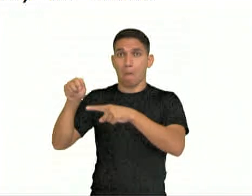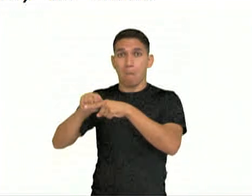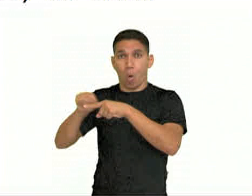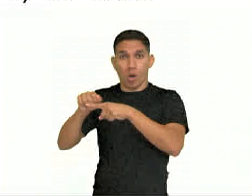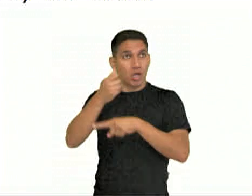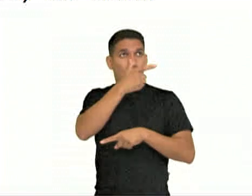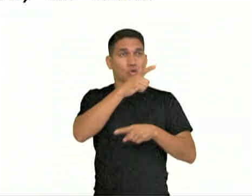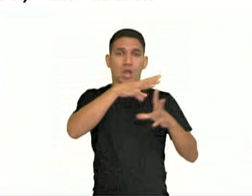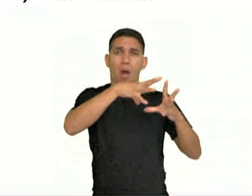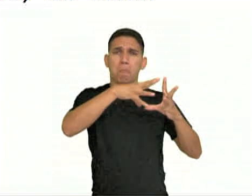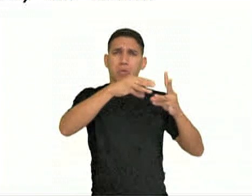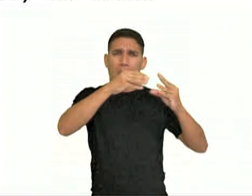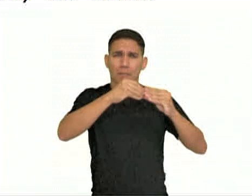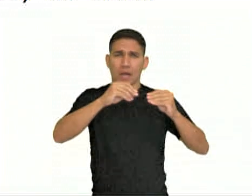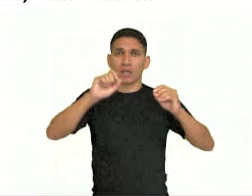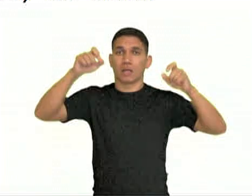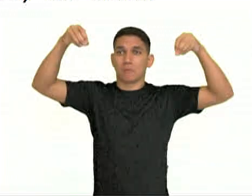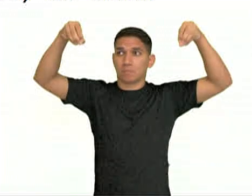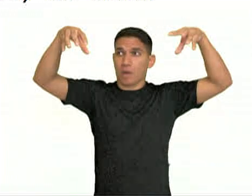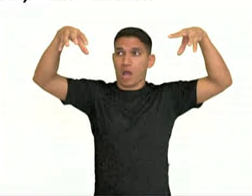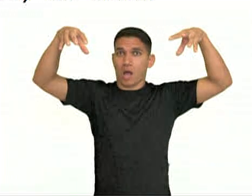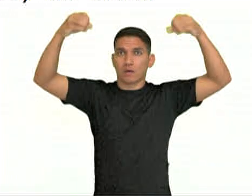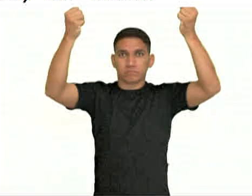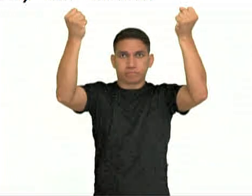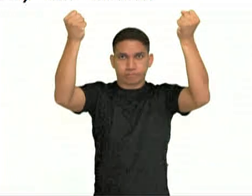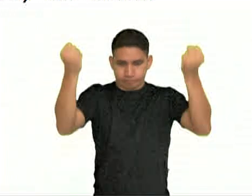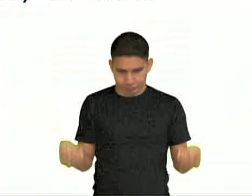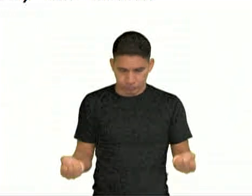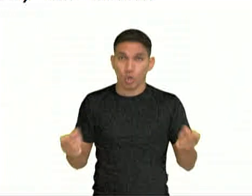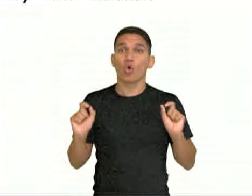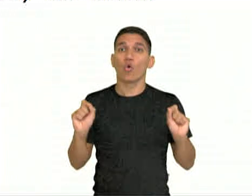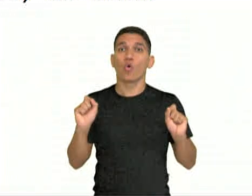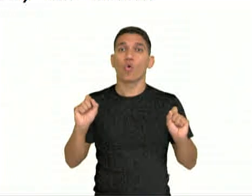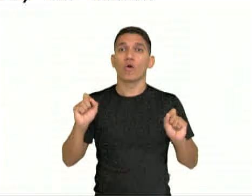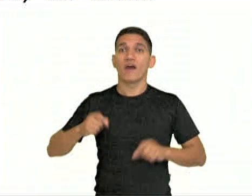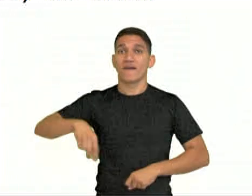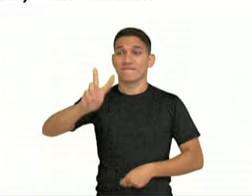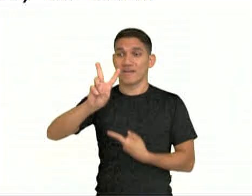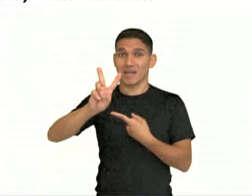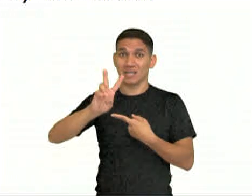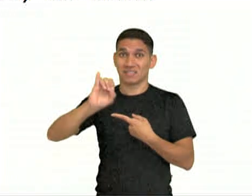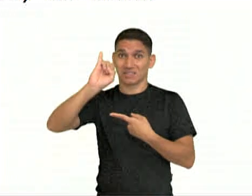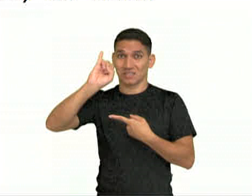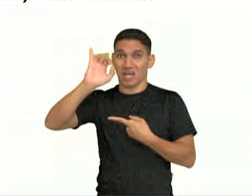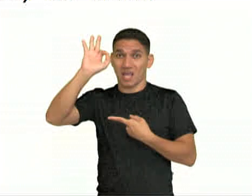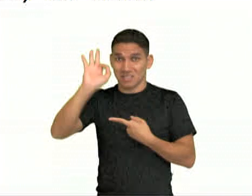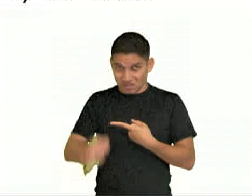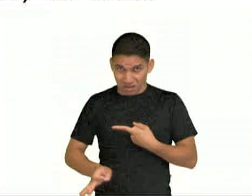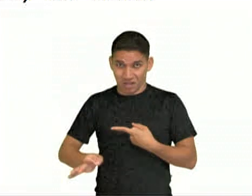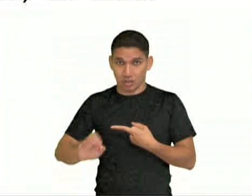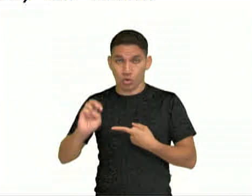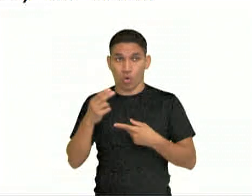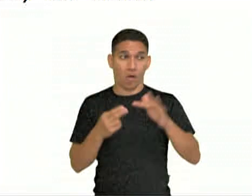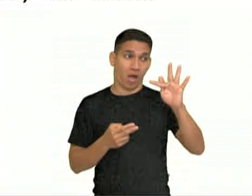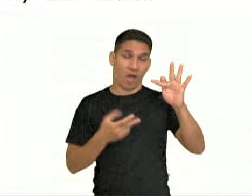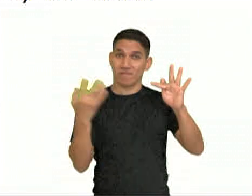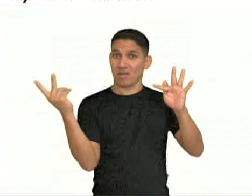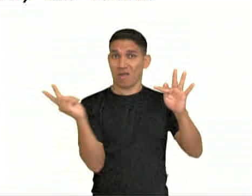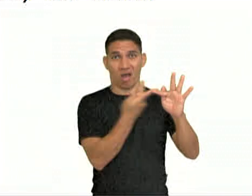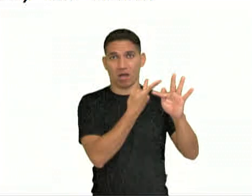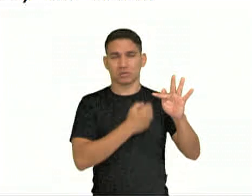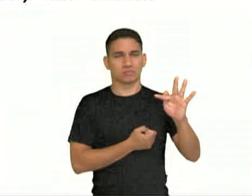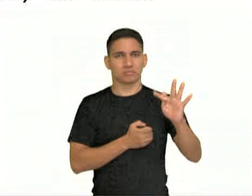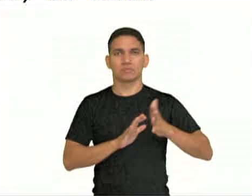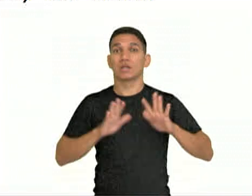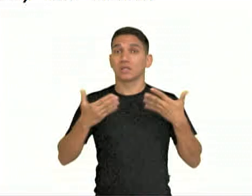são soltas da mesma altura. Marque V para as proporções verdadeiras e F para falsa. Ou seja, a partir